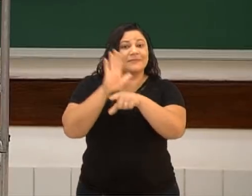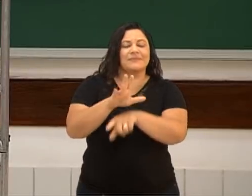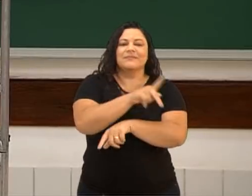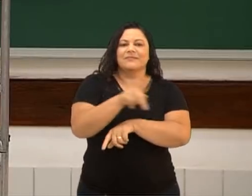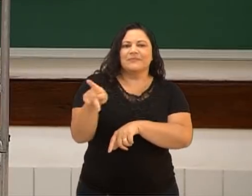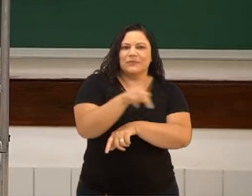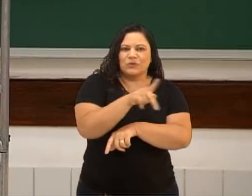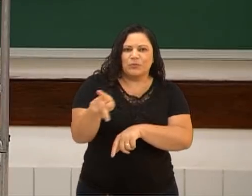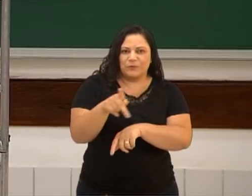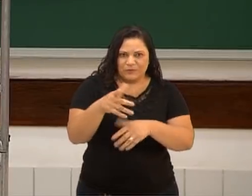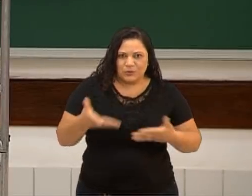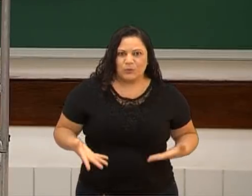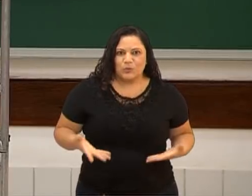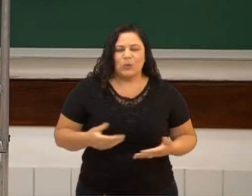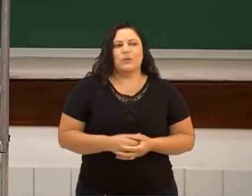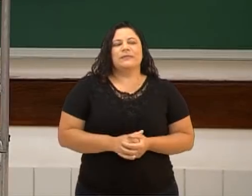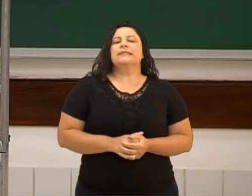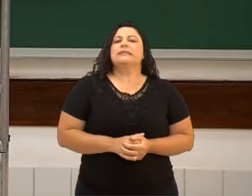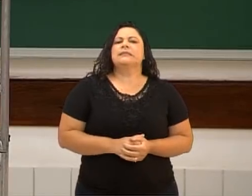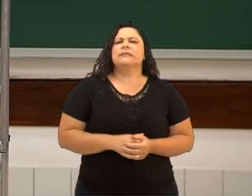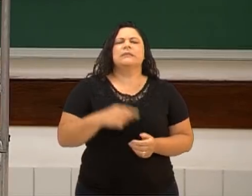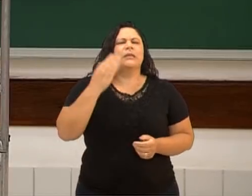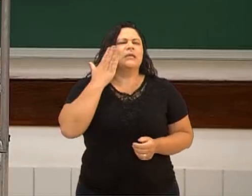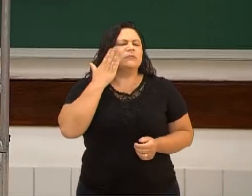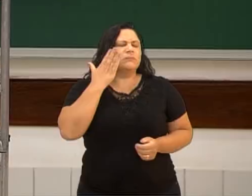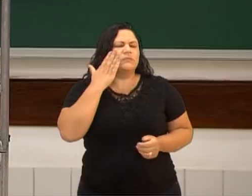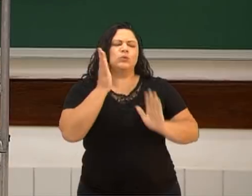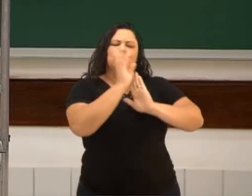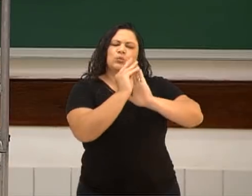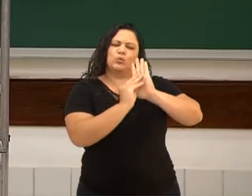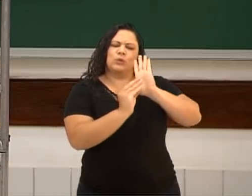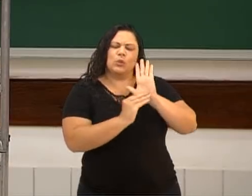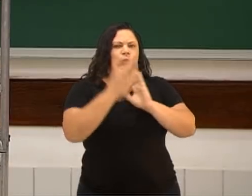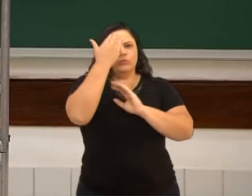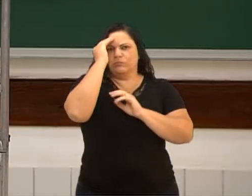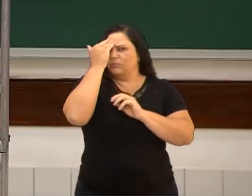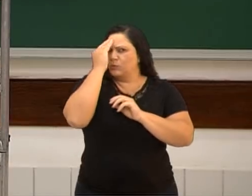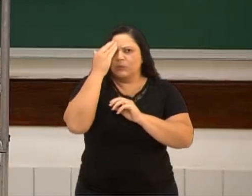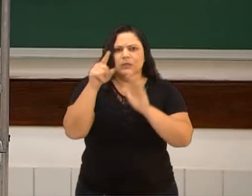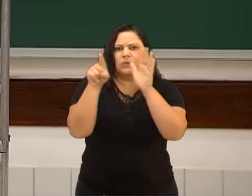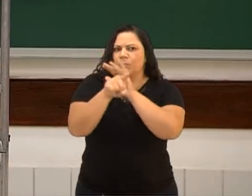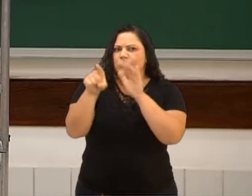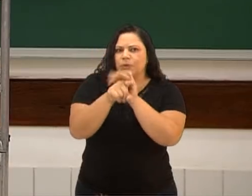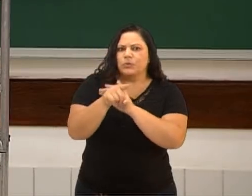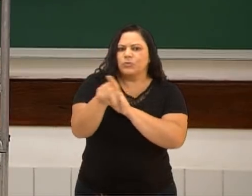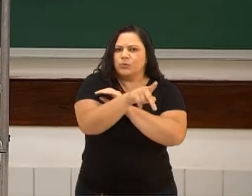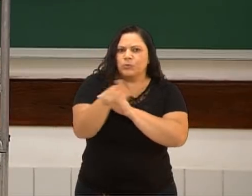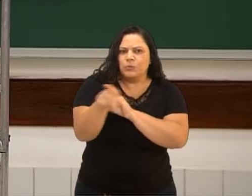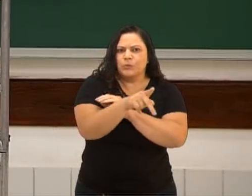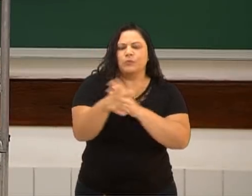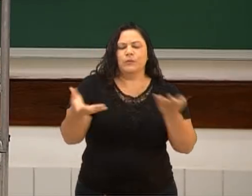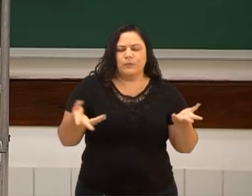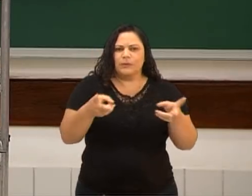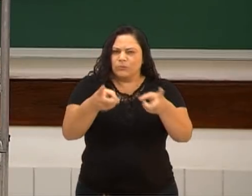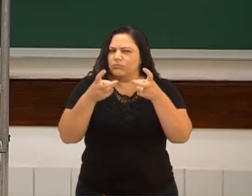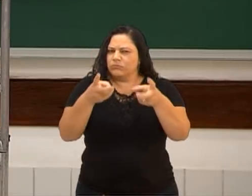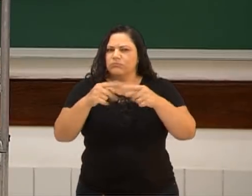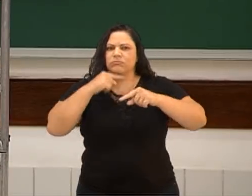professores. Se por acaso algum conteúdo vocês não entenderam, façam isso, não deixem passar nada despercebido. Se tiver alguma